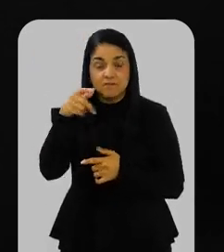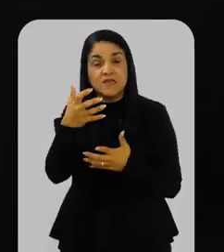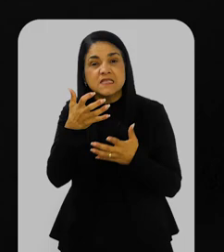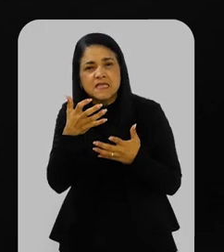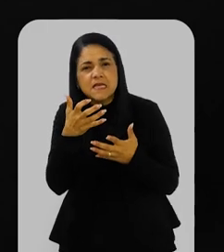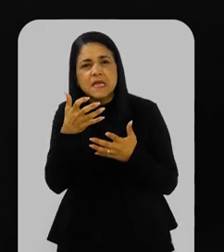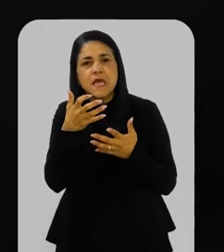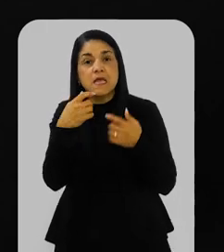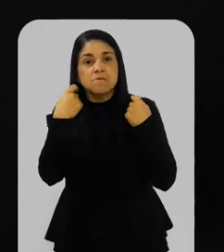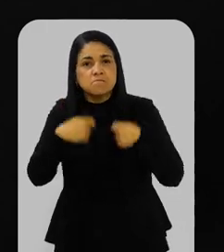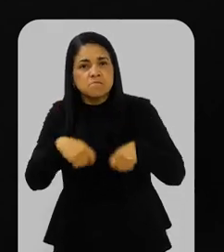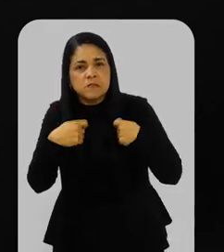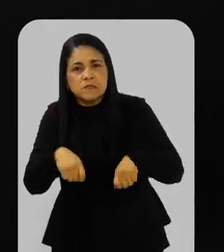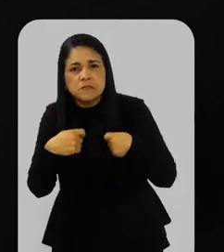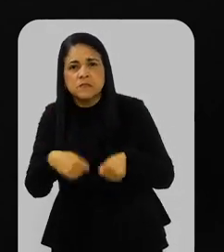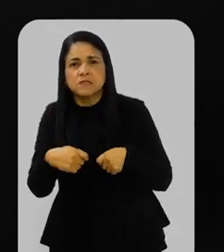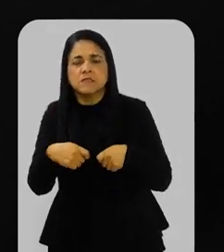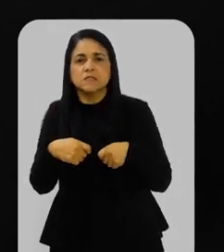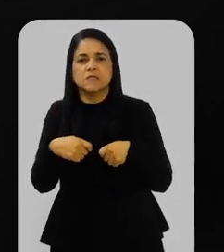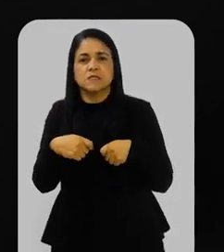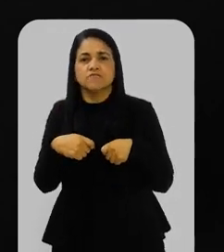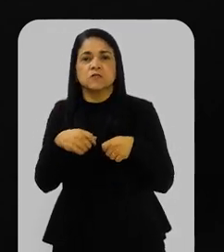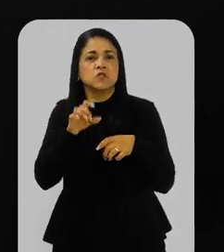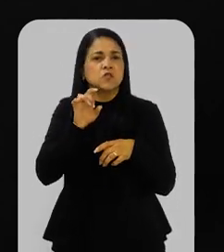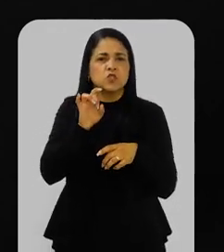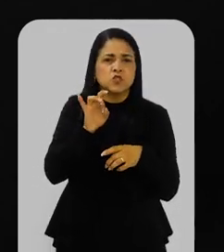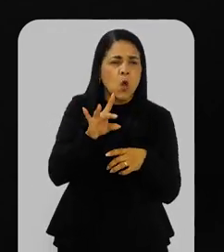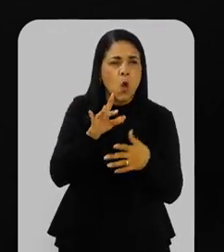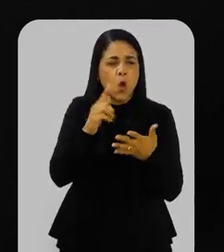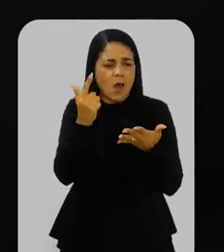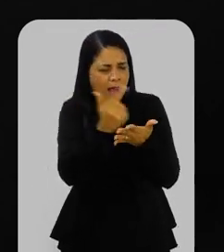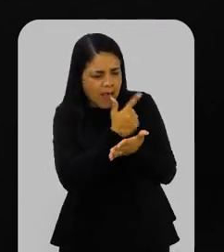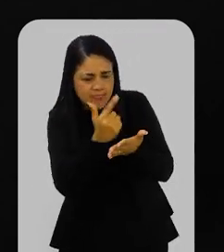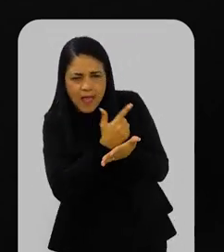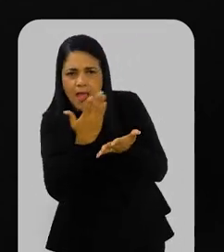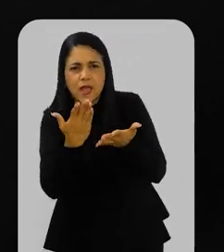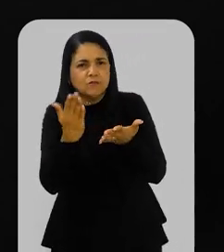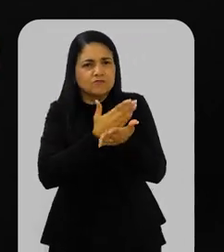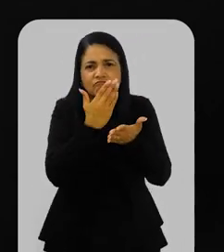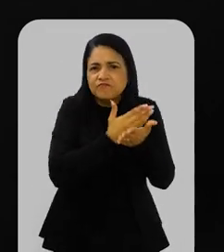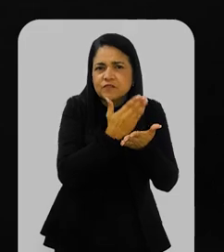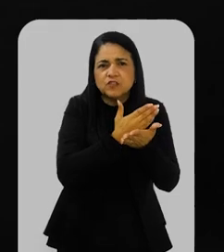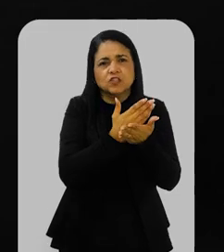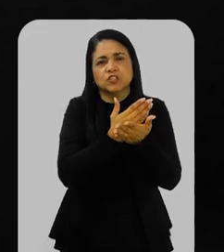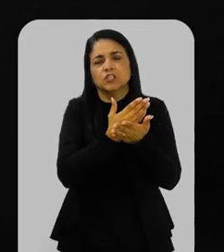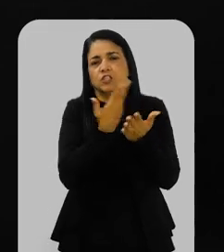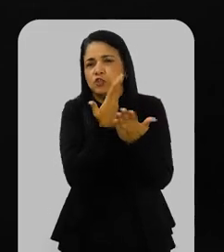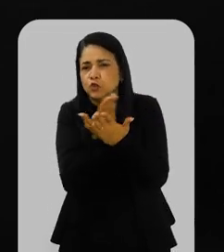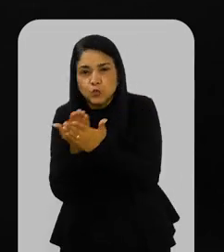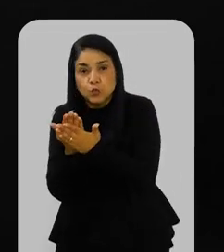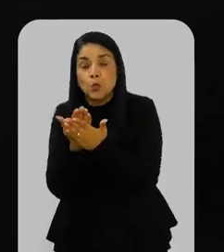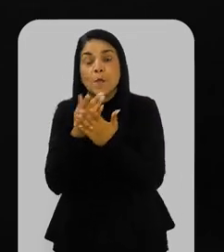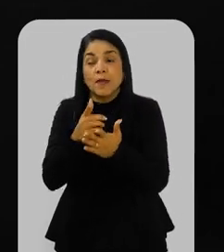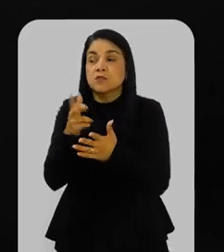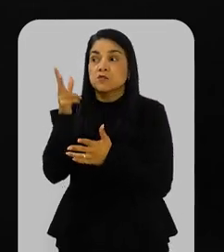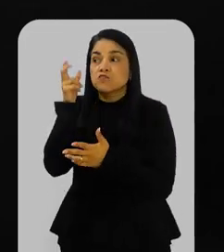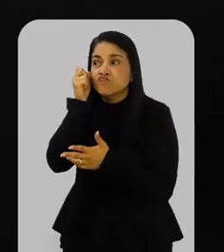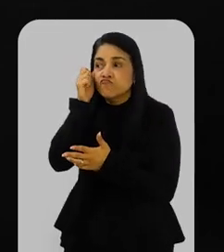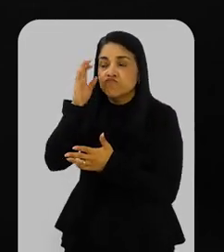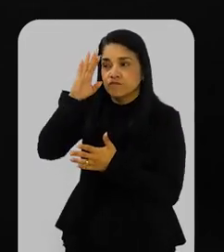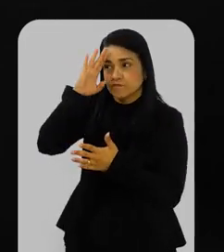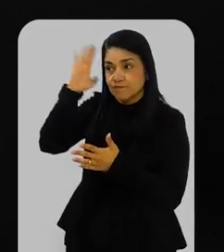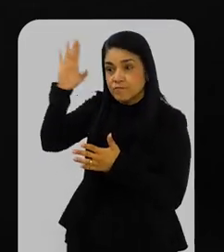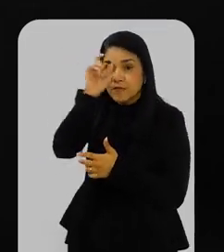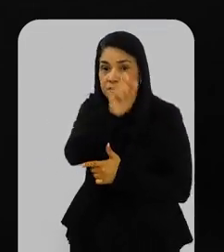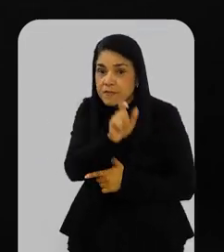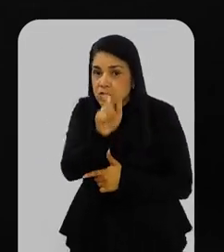ir aonde você quer, onde você precisa buscar a fonte, não só no caderno, num livro, numa revista ou num filme, mas você ouvir